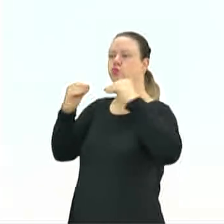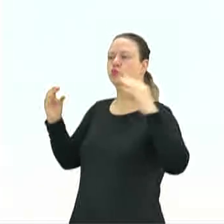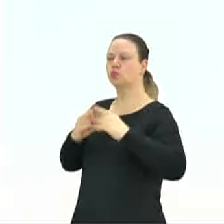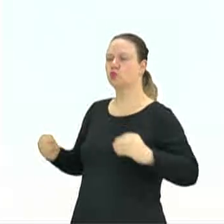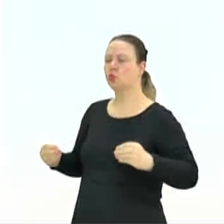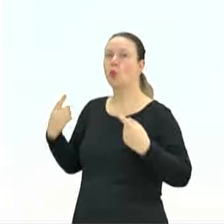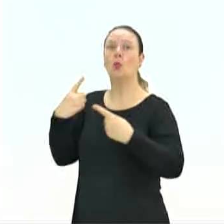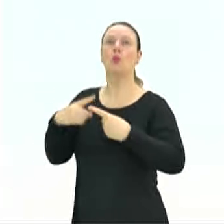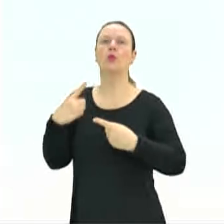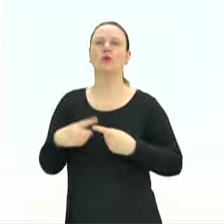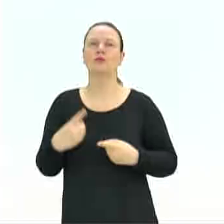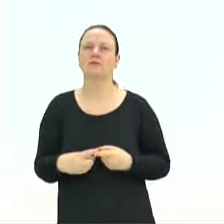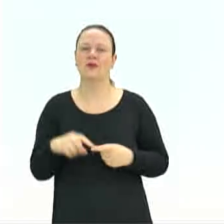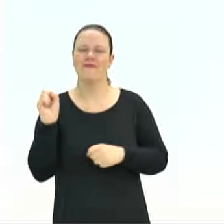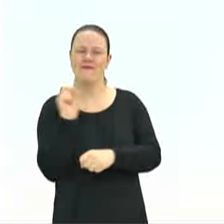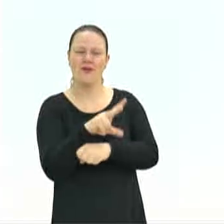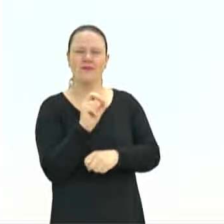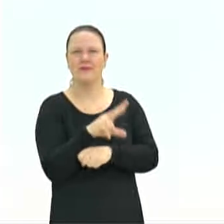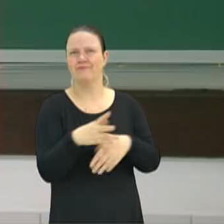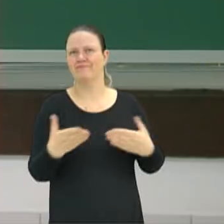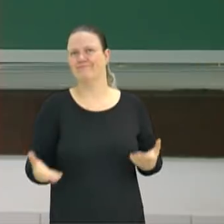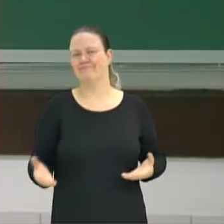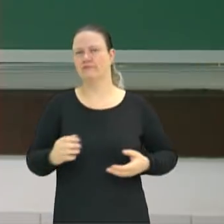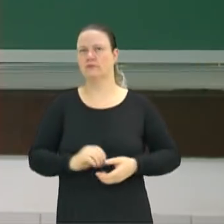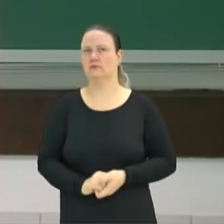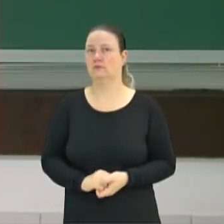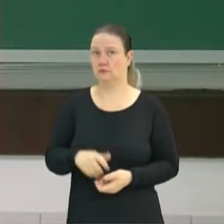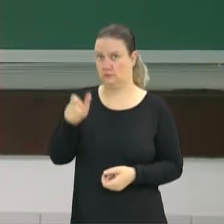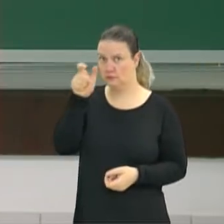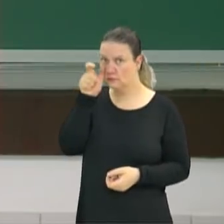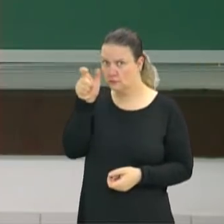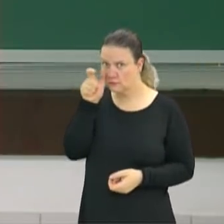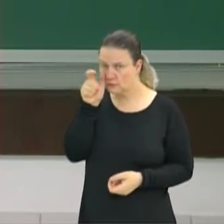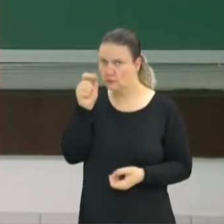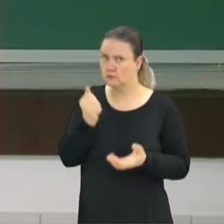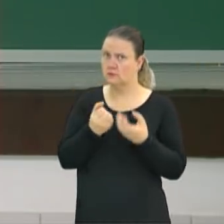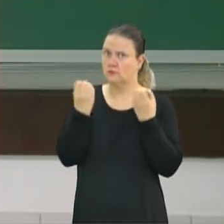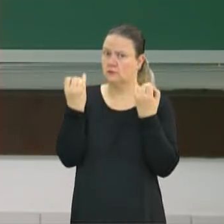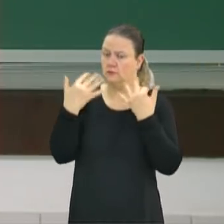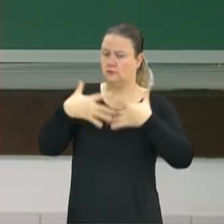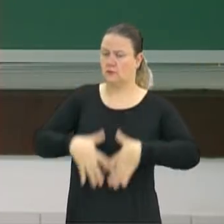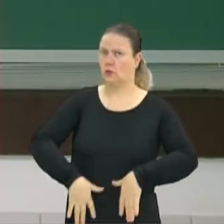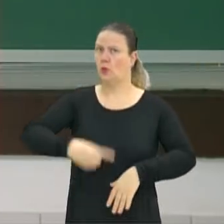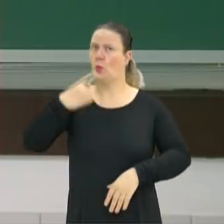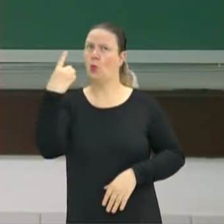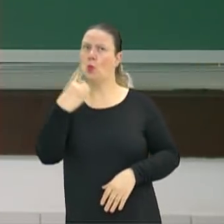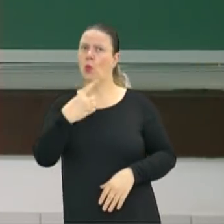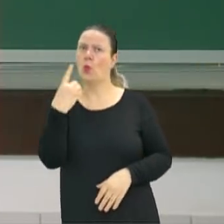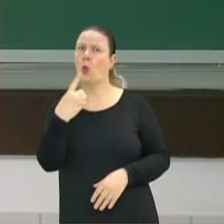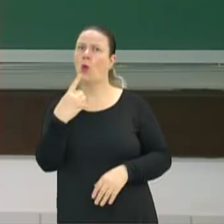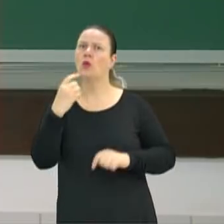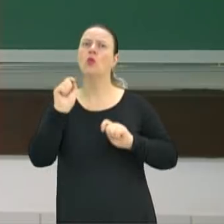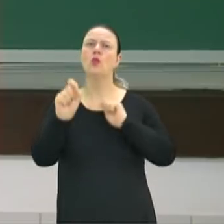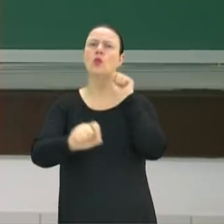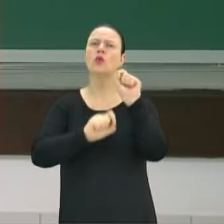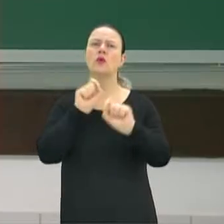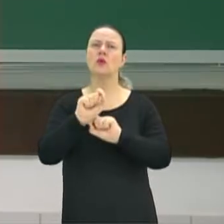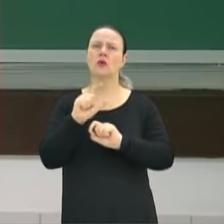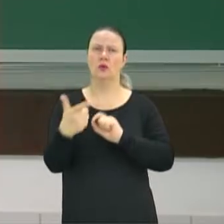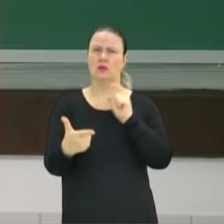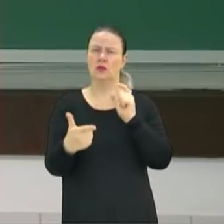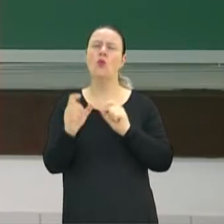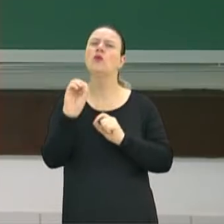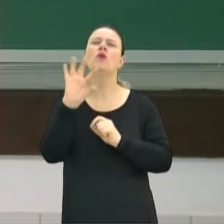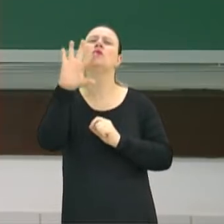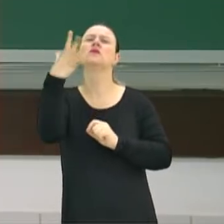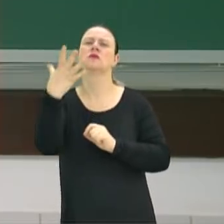também mata os predadores desses insetos. Então veja só, né? Aqui está falando uma das explicações para o aumento desenfreado do número desses